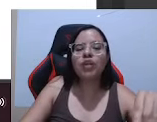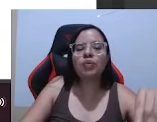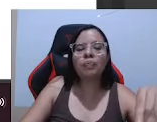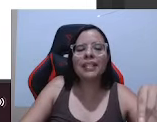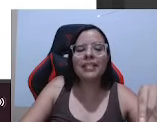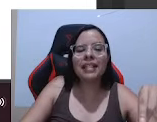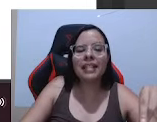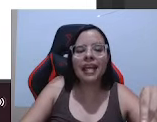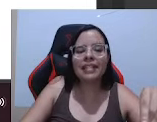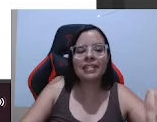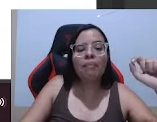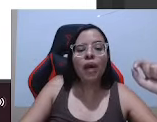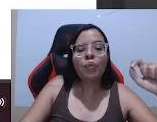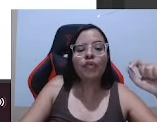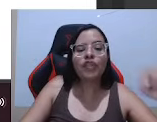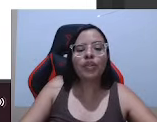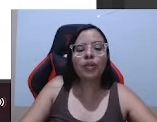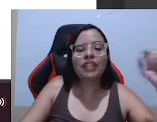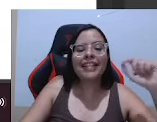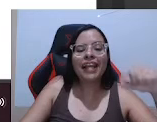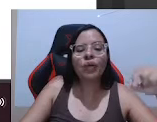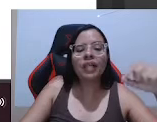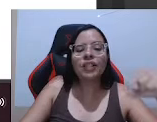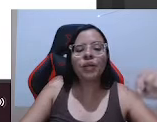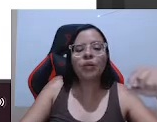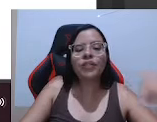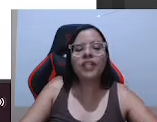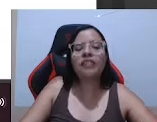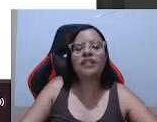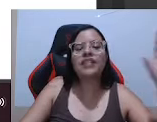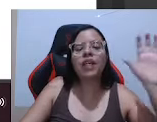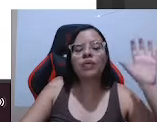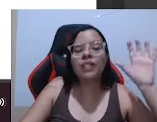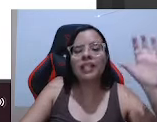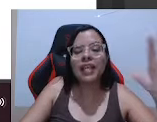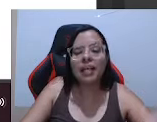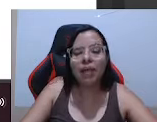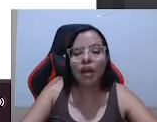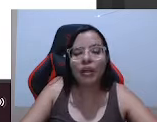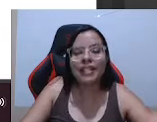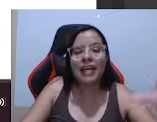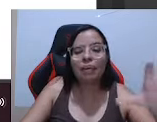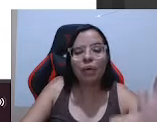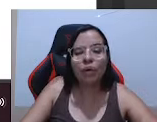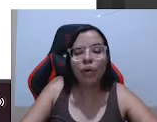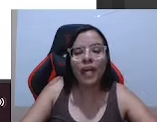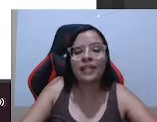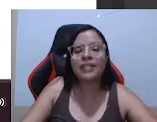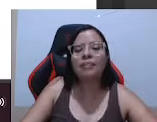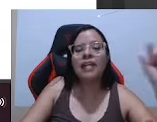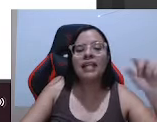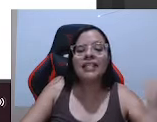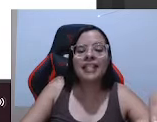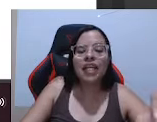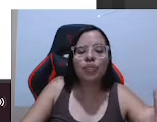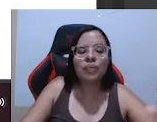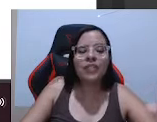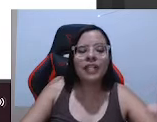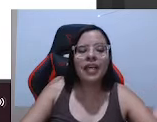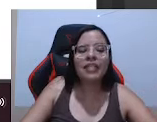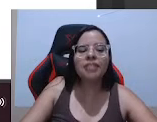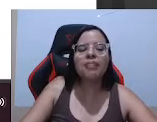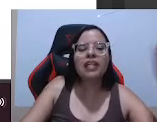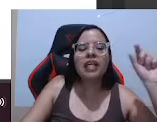10 primeiros PCDs. Para o professor de educação inclusiva, serão 70 melhores na ampla concorrência e